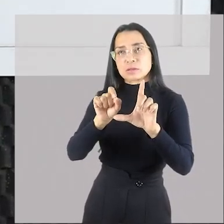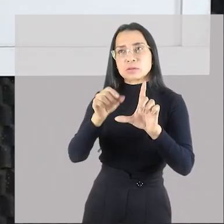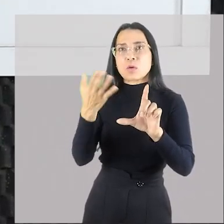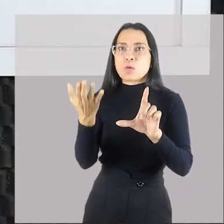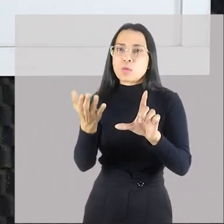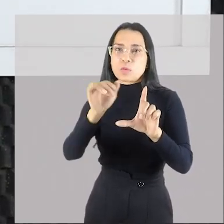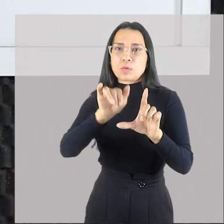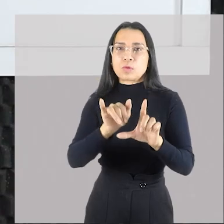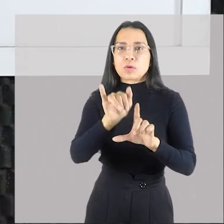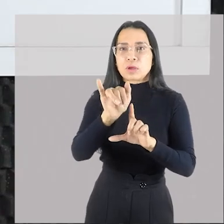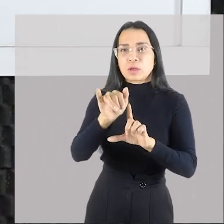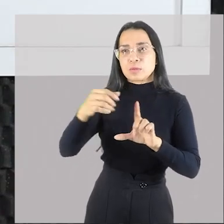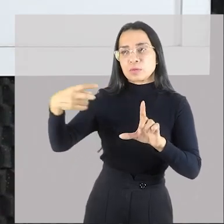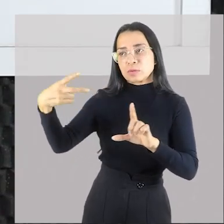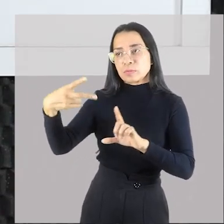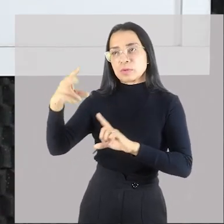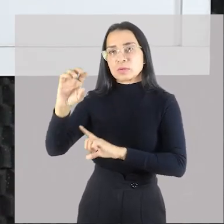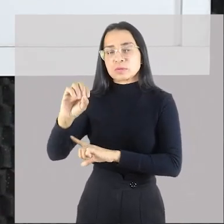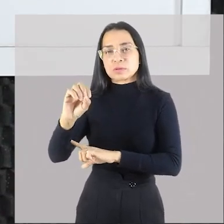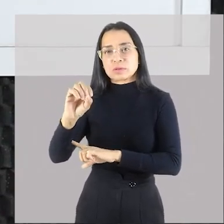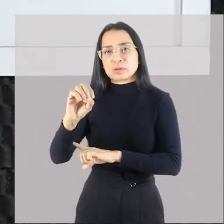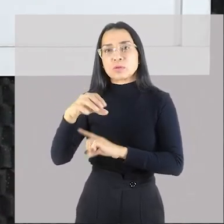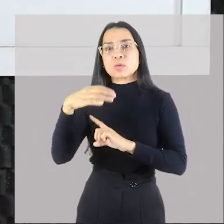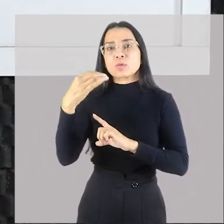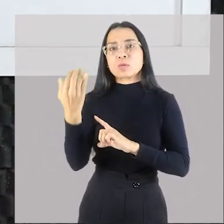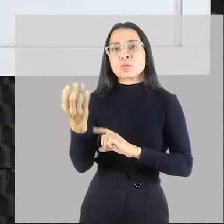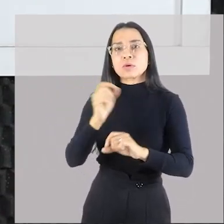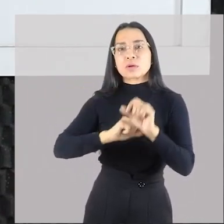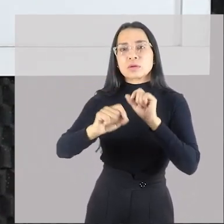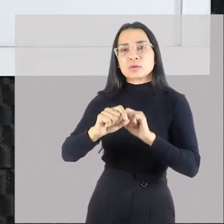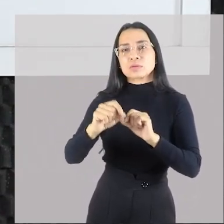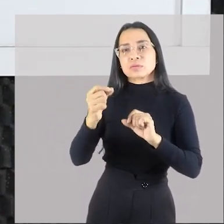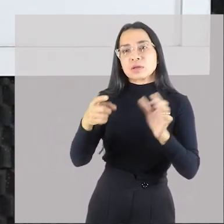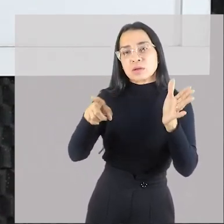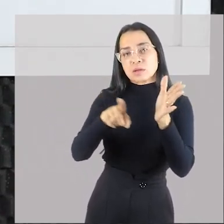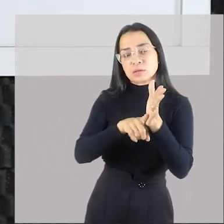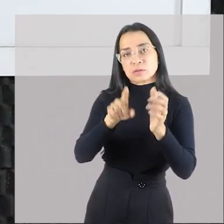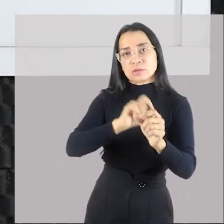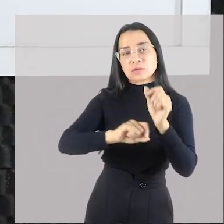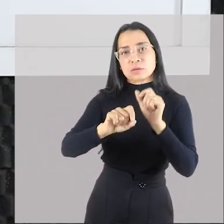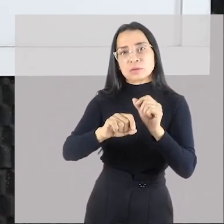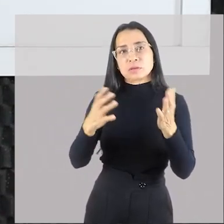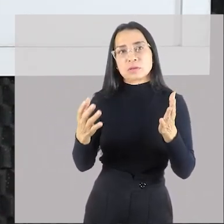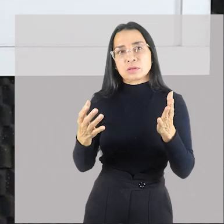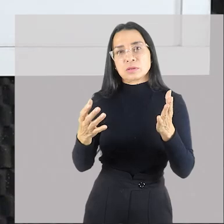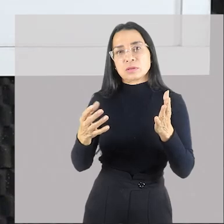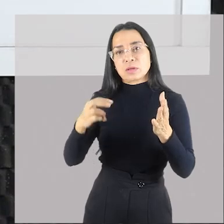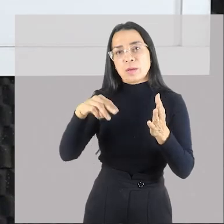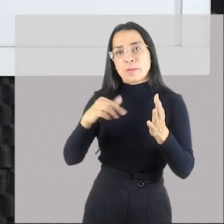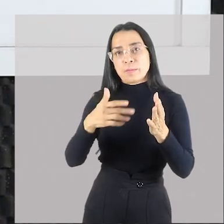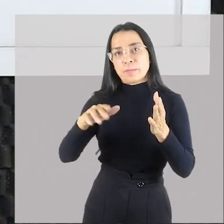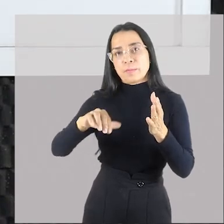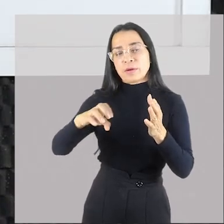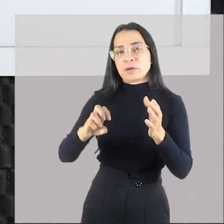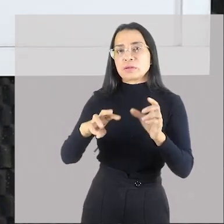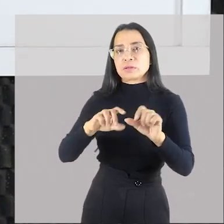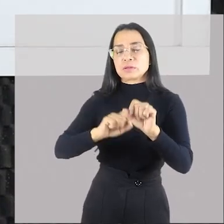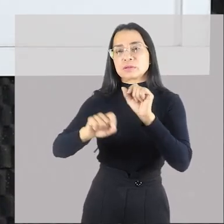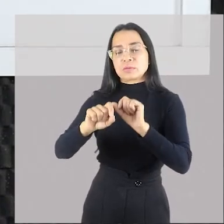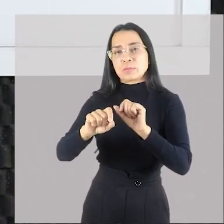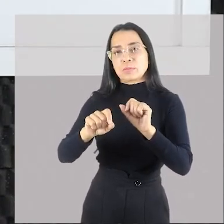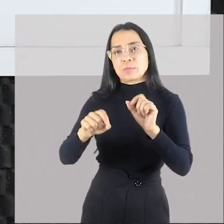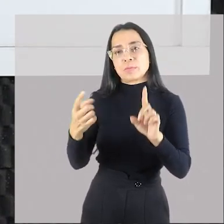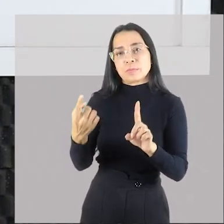zero? Quando é que eu tenho imagens negativas? Aliás, imagens positivas. Para